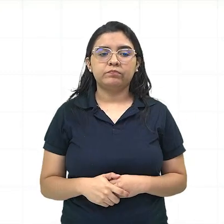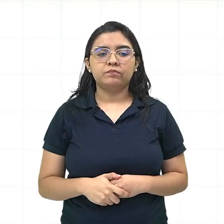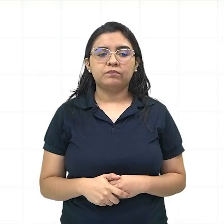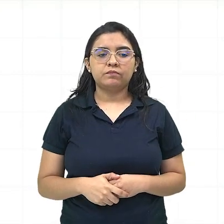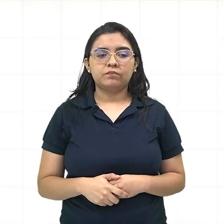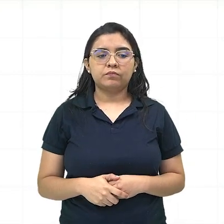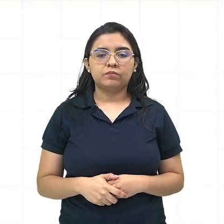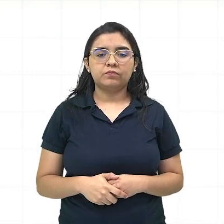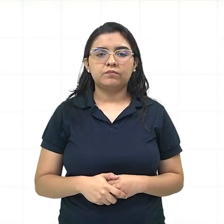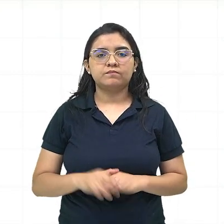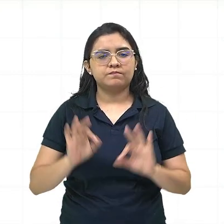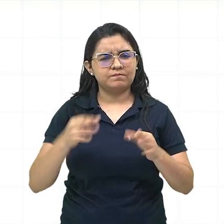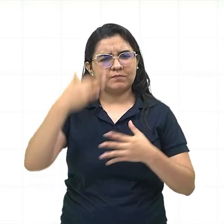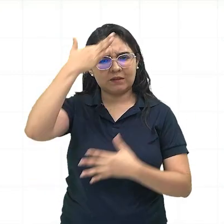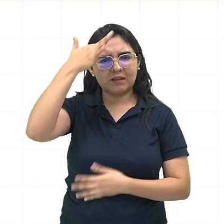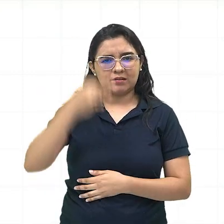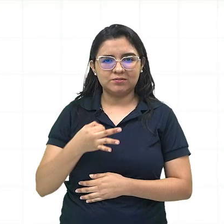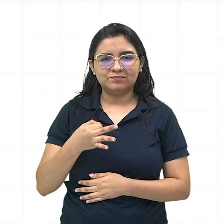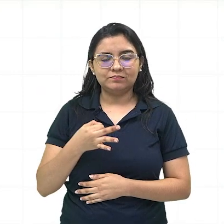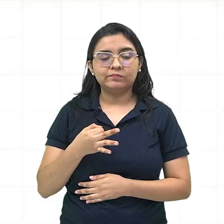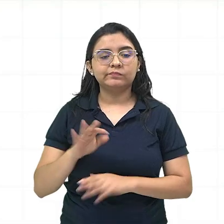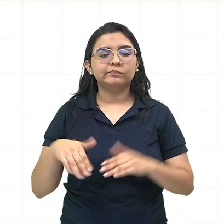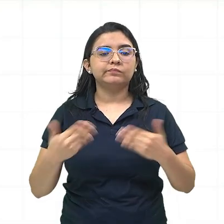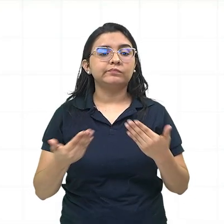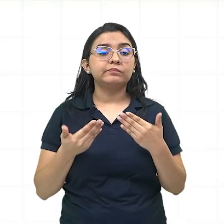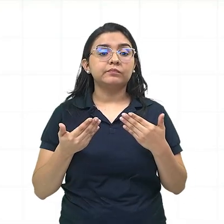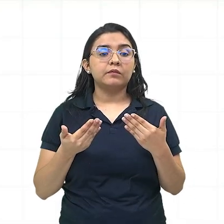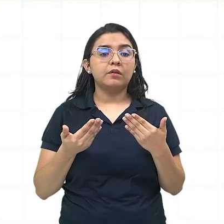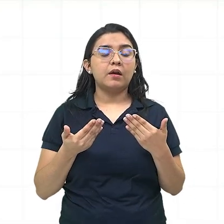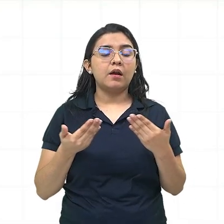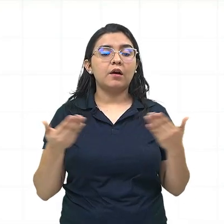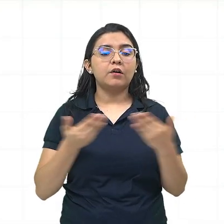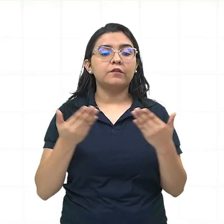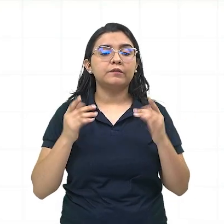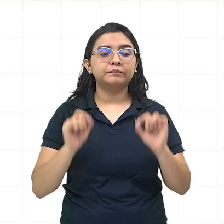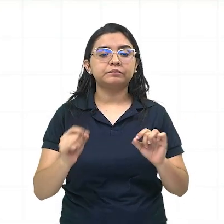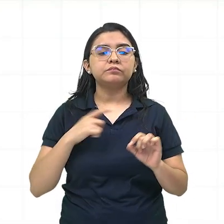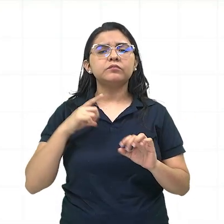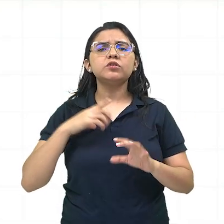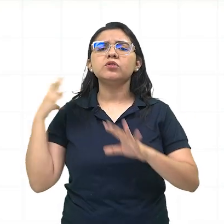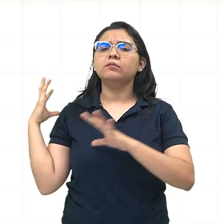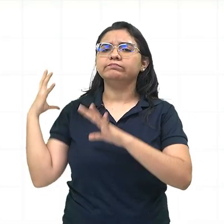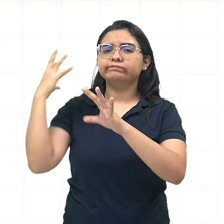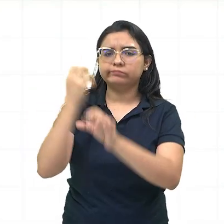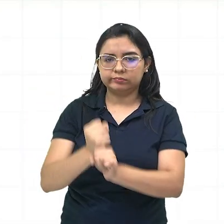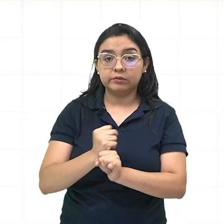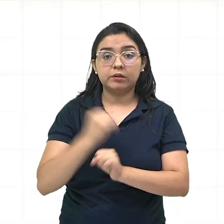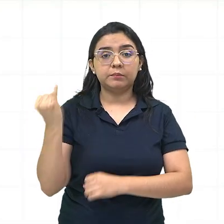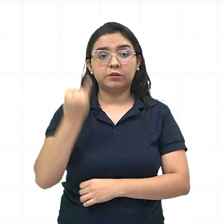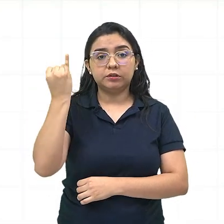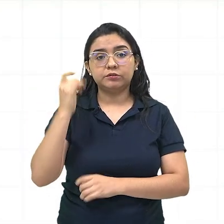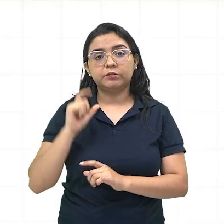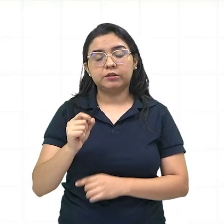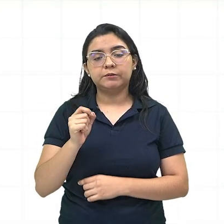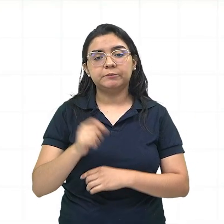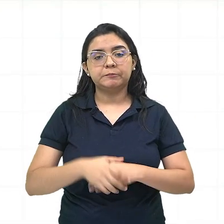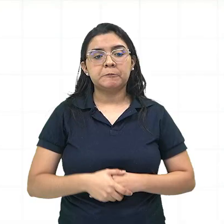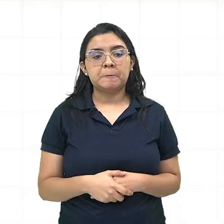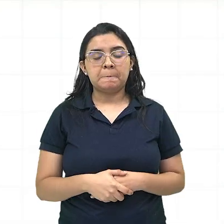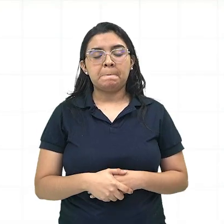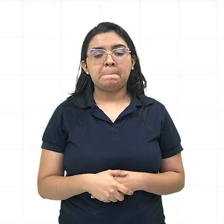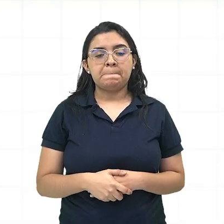Ok? Tudo bem até aqui? Então, vamos na verdade, só recapitular, que é muito importante aqui, meu caro